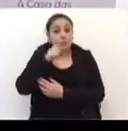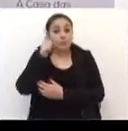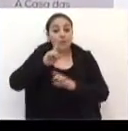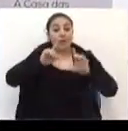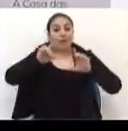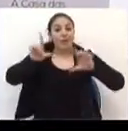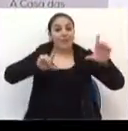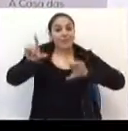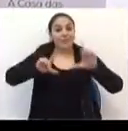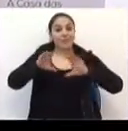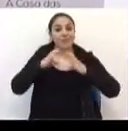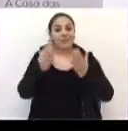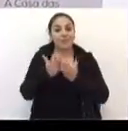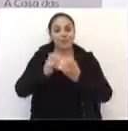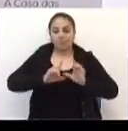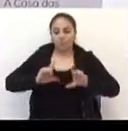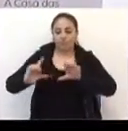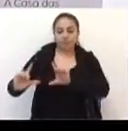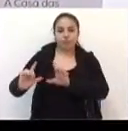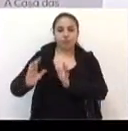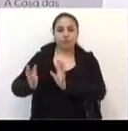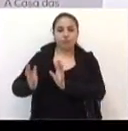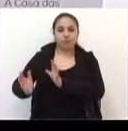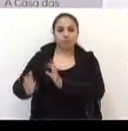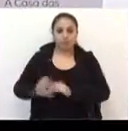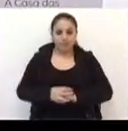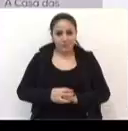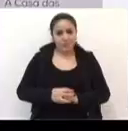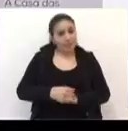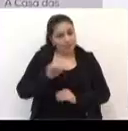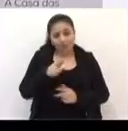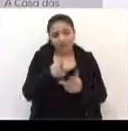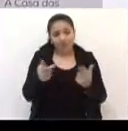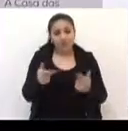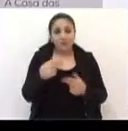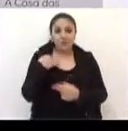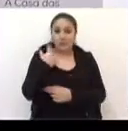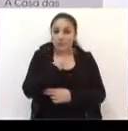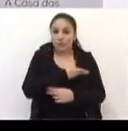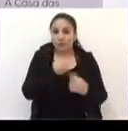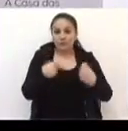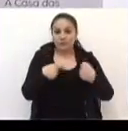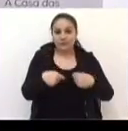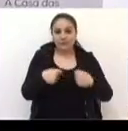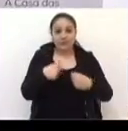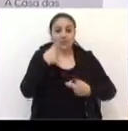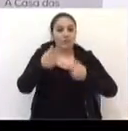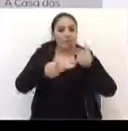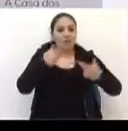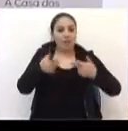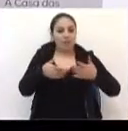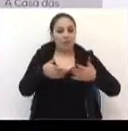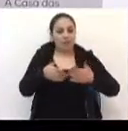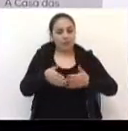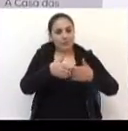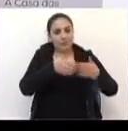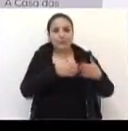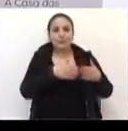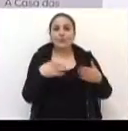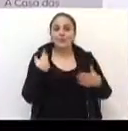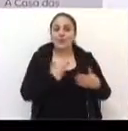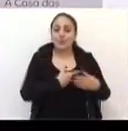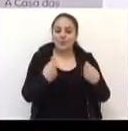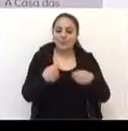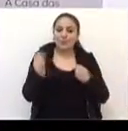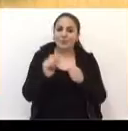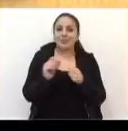a janelinha de tradução. Então, é isso. Nós precisamos, além de falar e defender, nós precisamos fazer nas